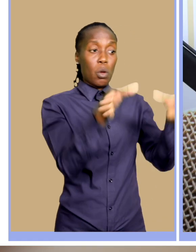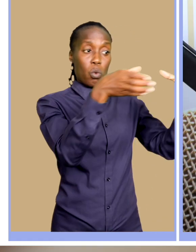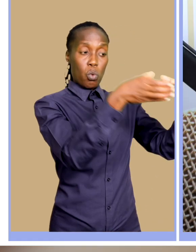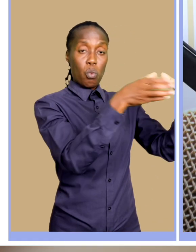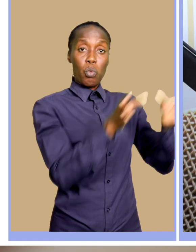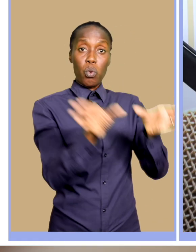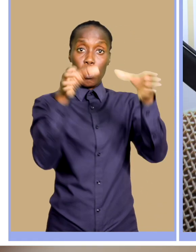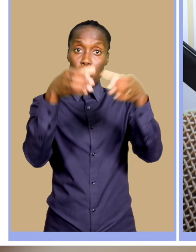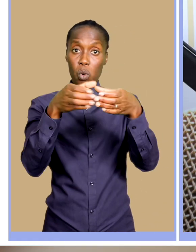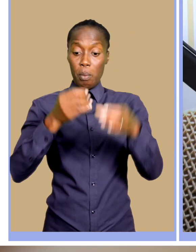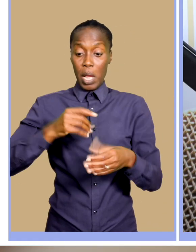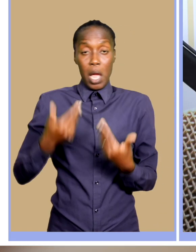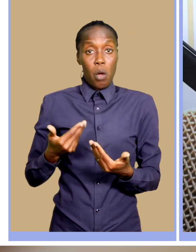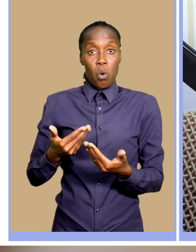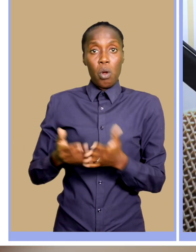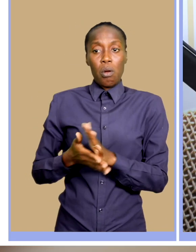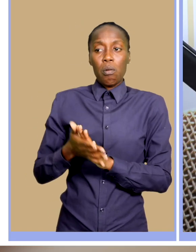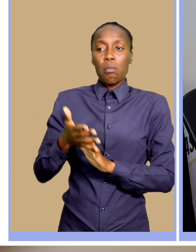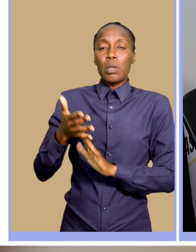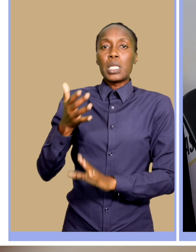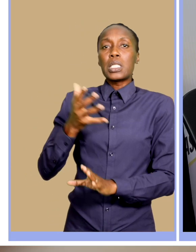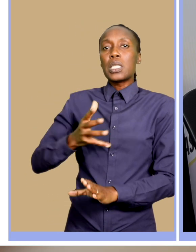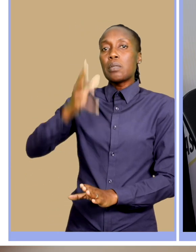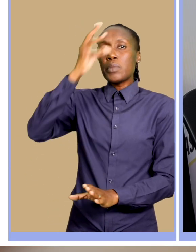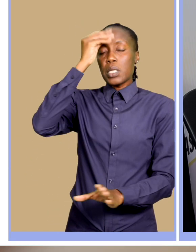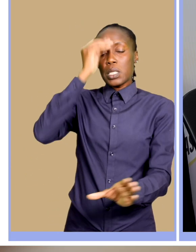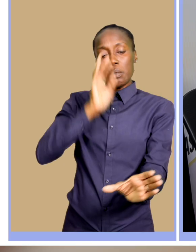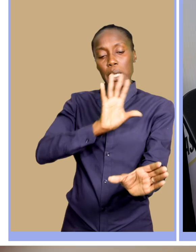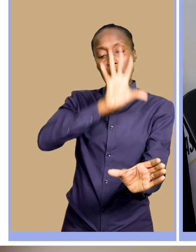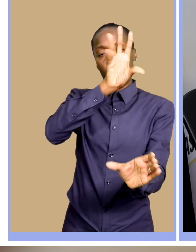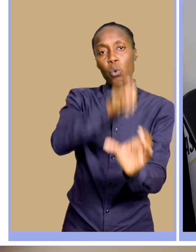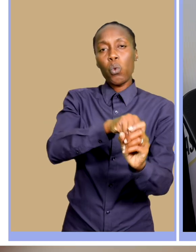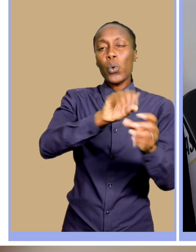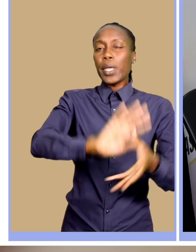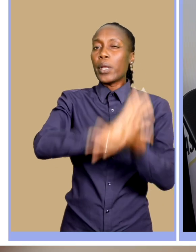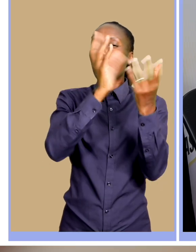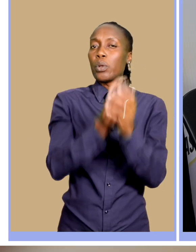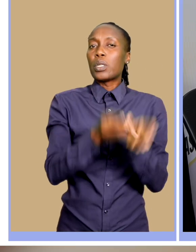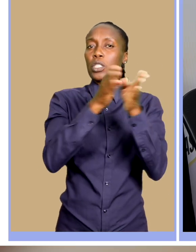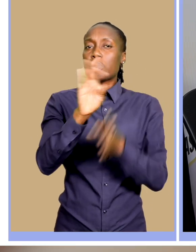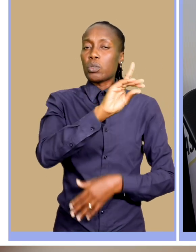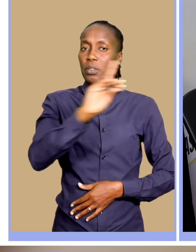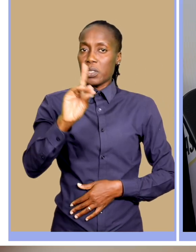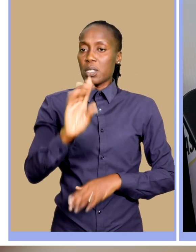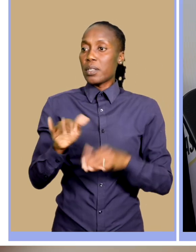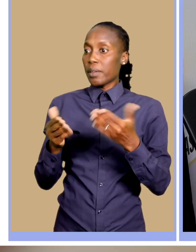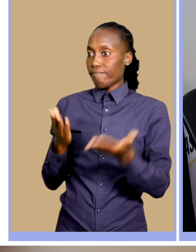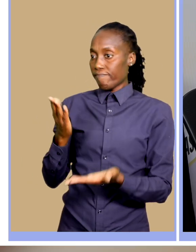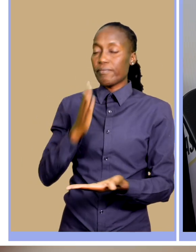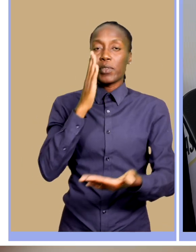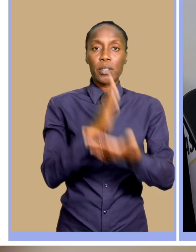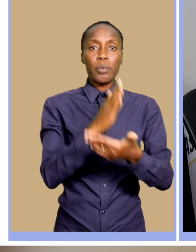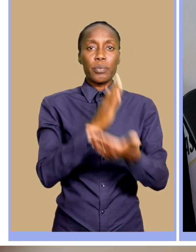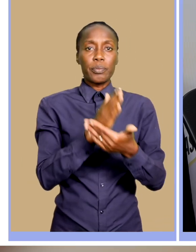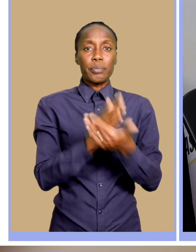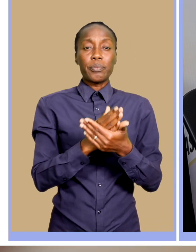mais abrangentes neste olhar. Exatamente. Bom, por exemplo, quando nós temos mudanças climáticas, quando